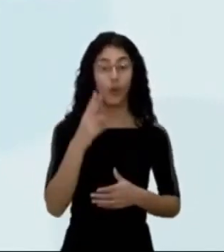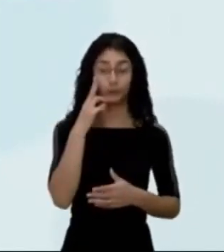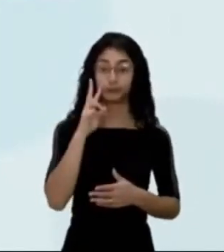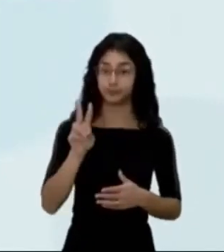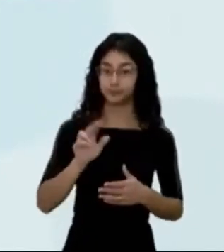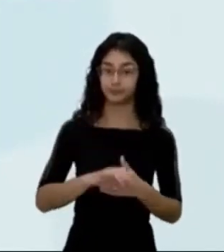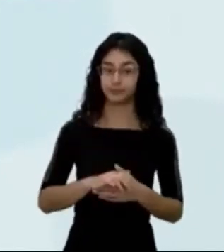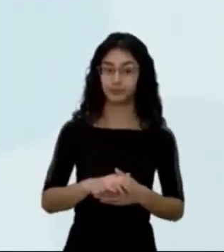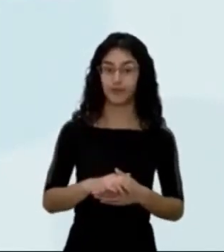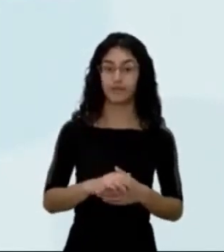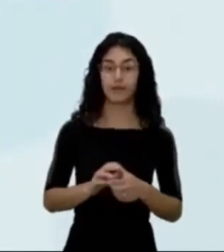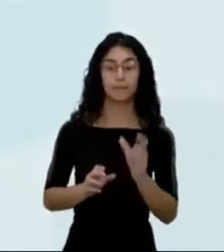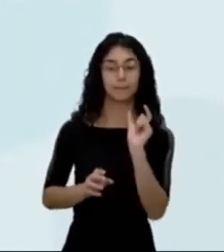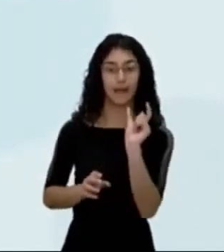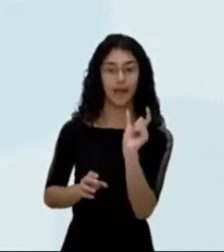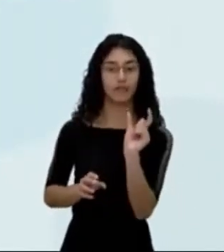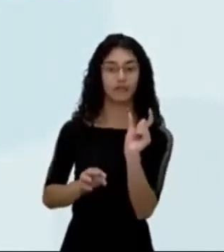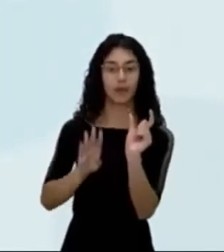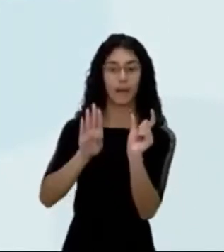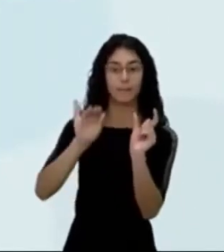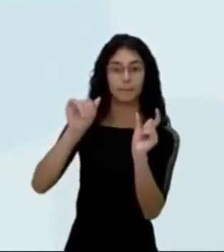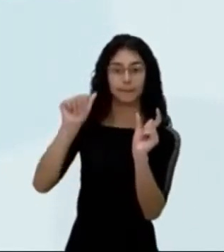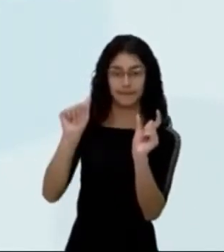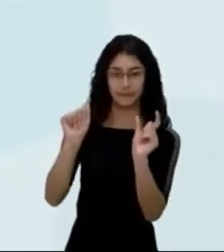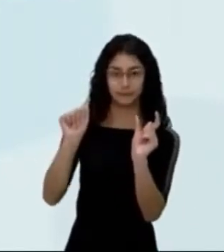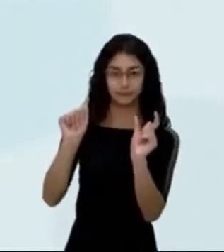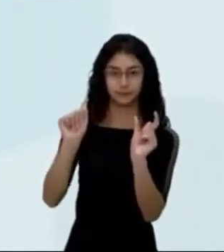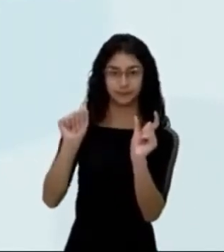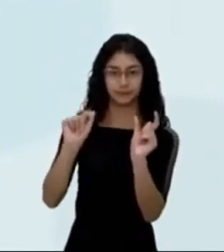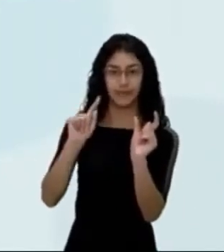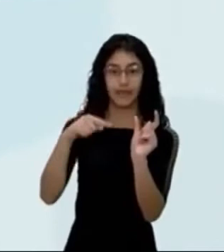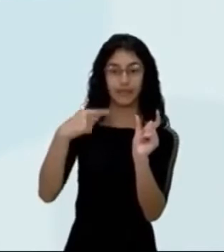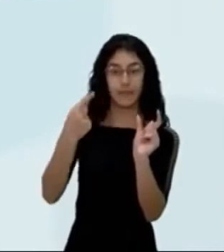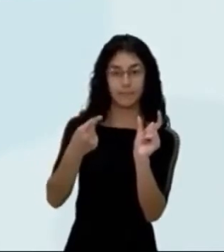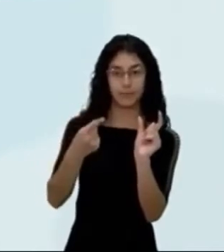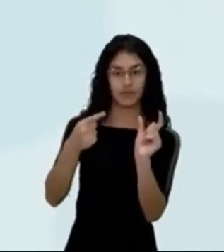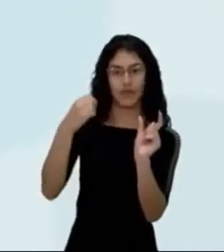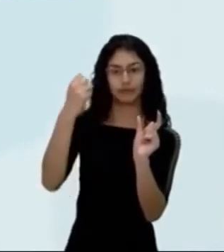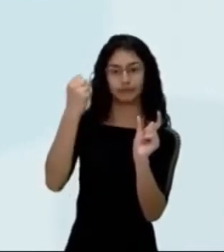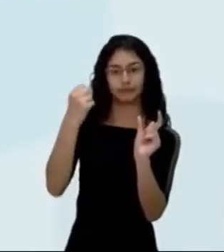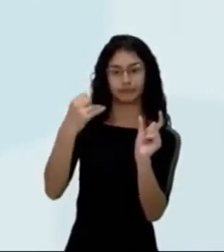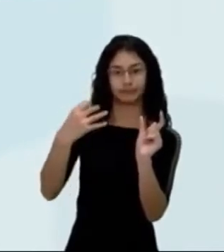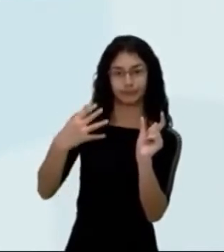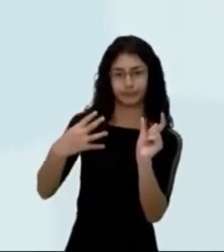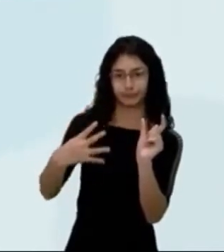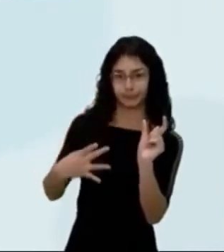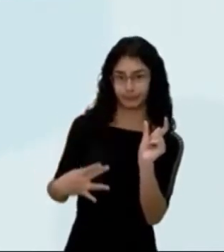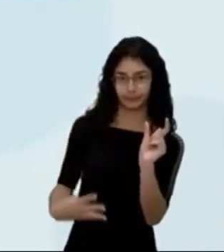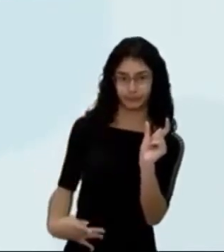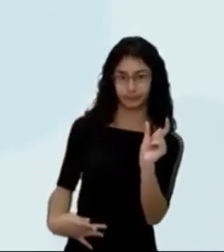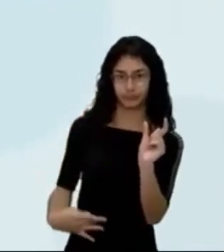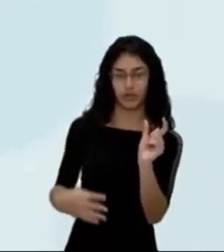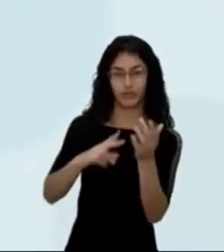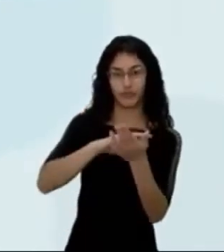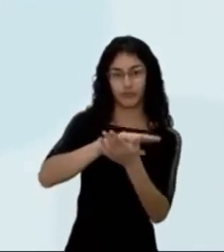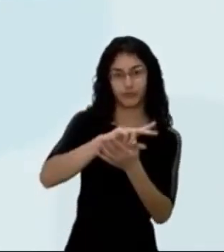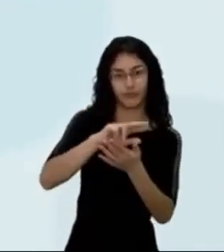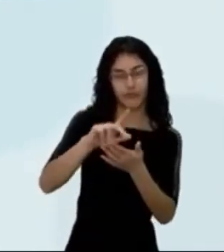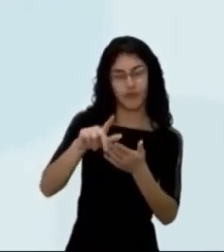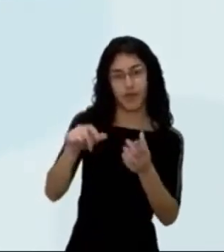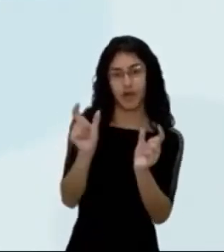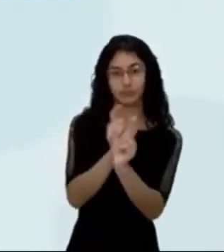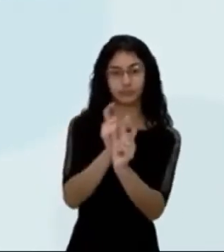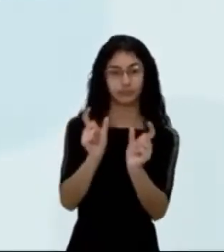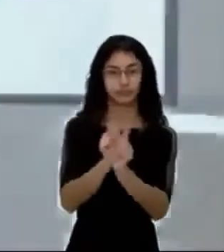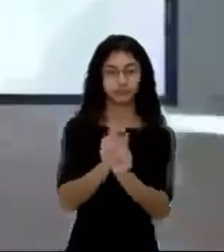só tá vendo a palavra Bia e isso e depois a gente tem várias mexidas nessas letrinhas é